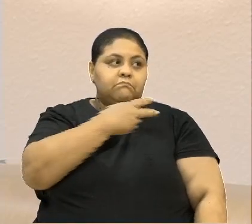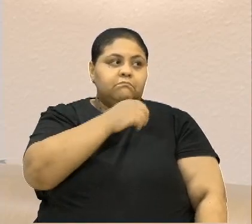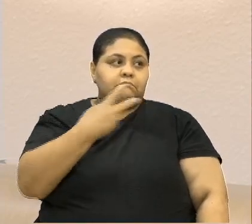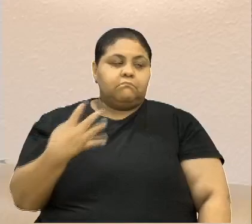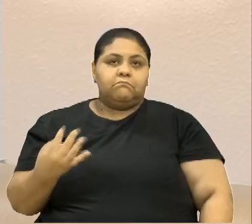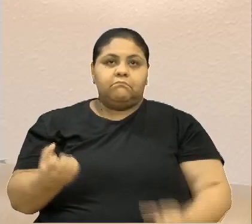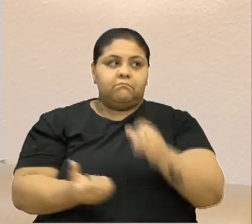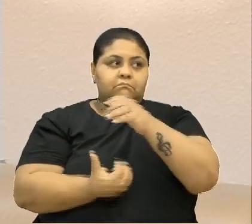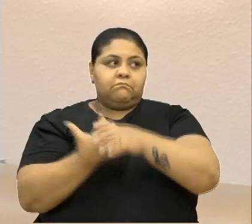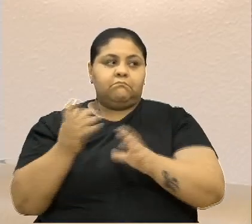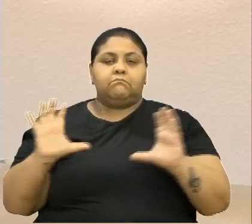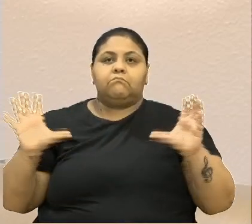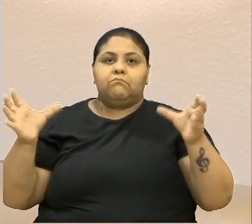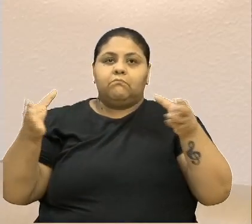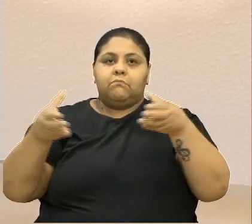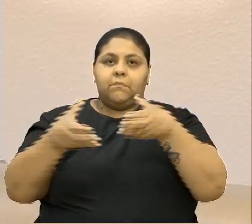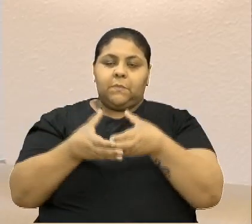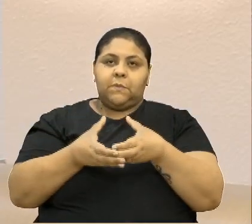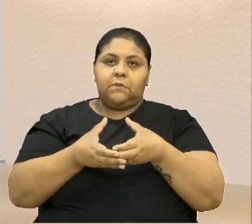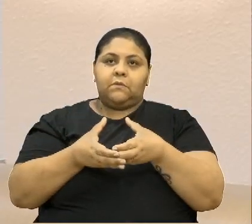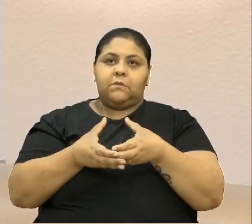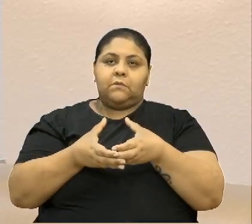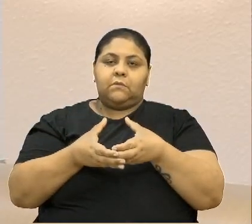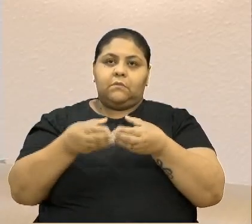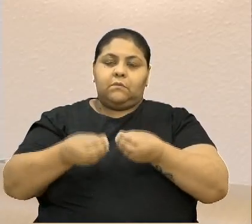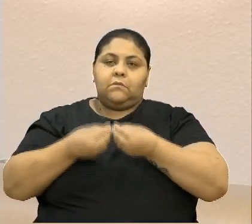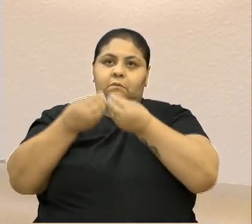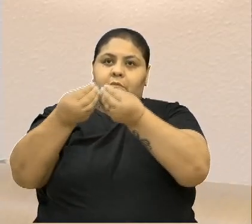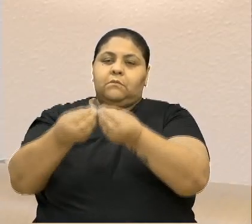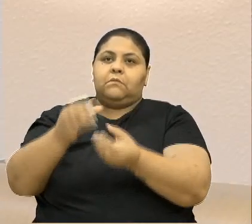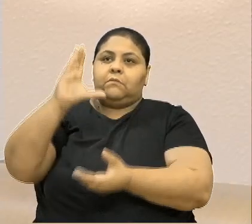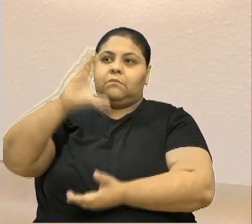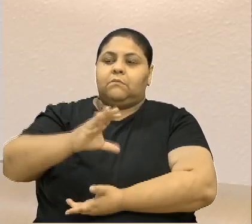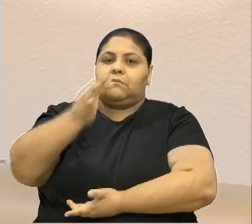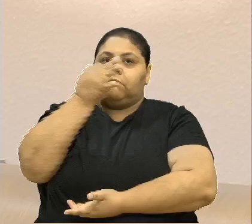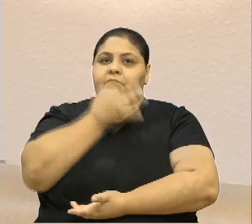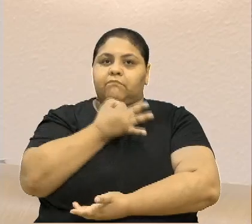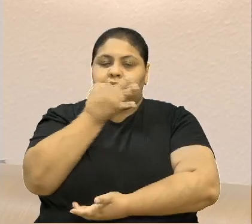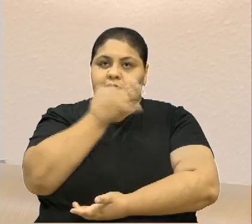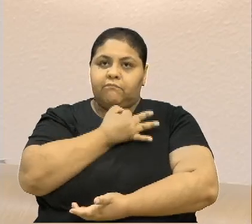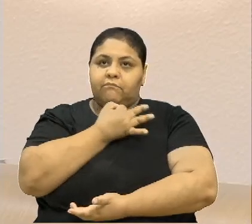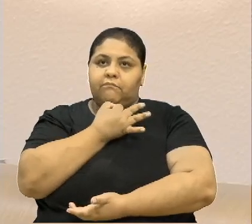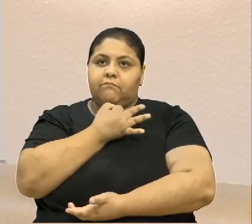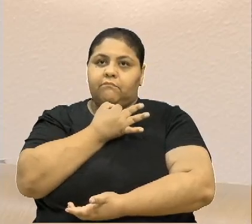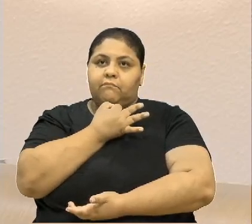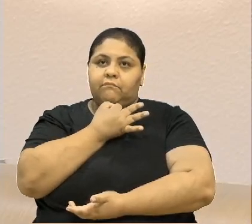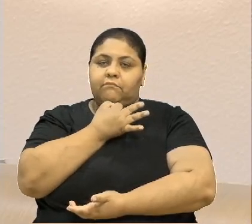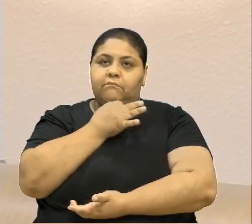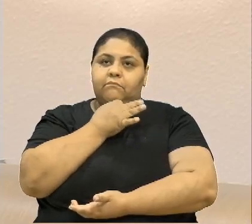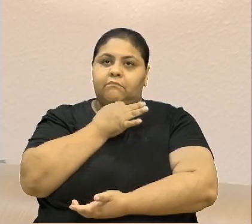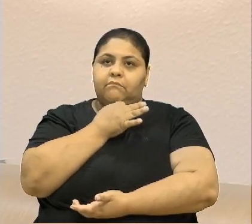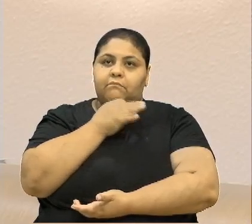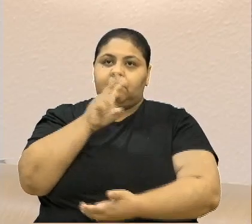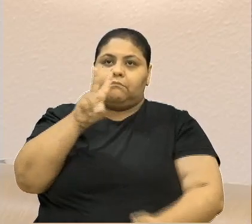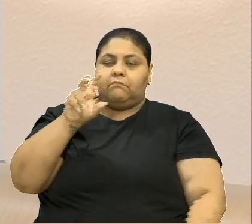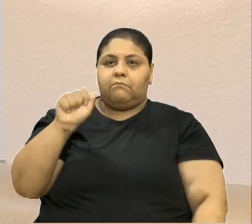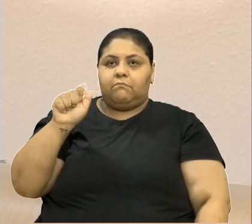261/2024, de autoria coletiva, que concede o título de cidadão caxiense ao senhor Wagner